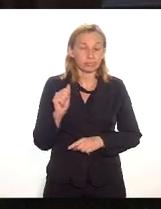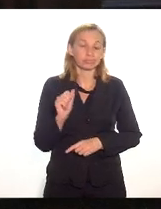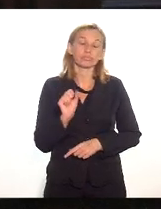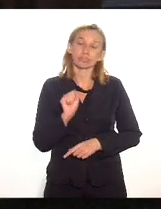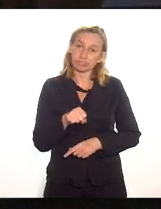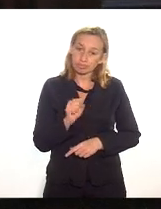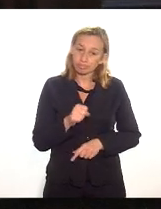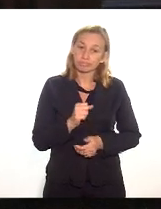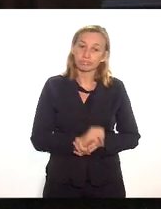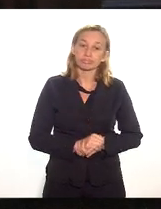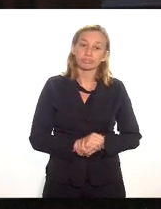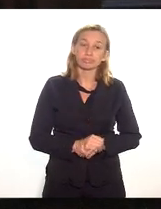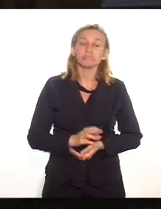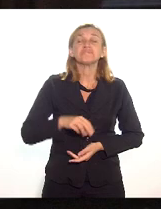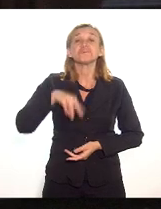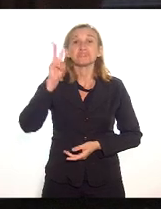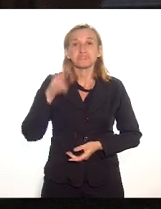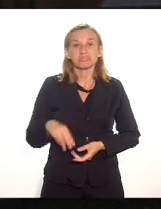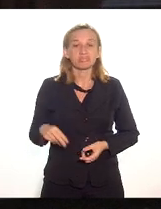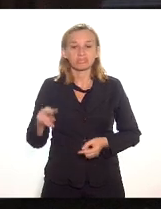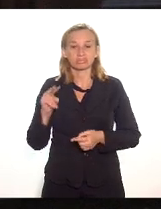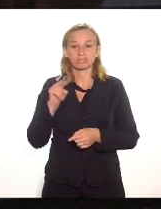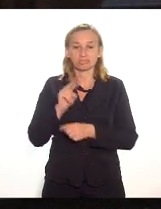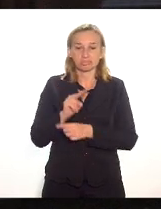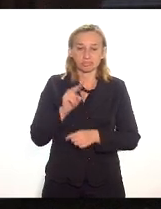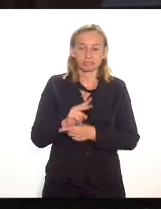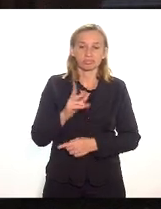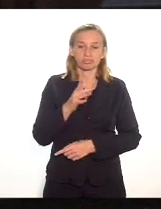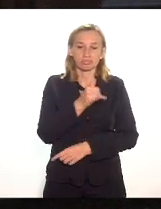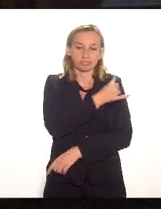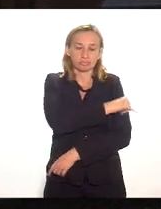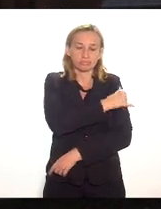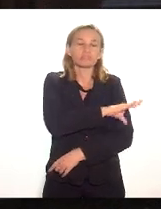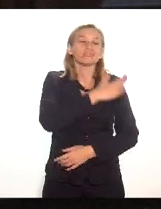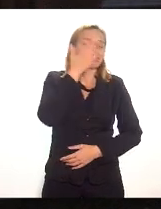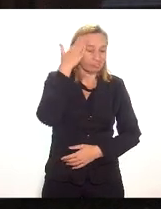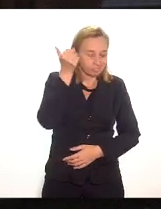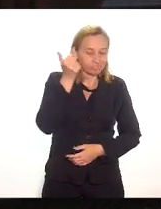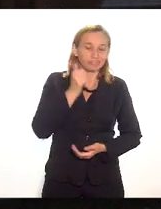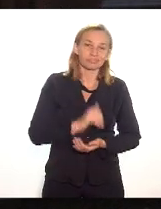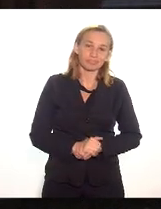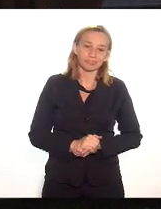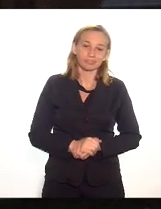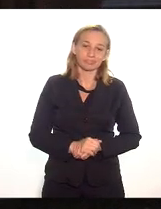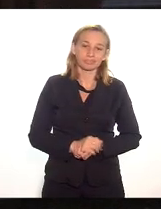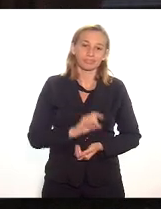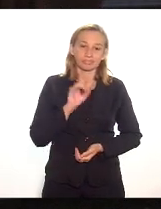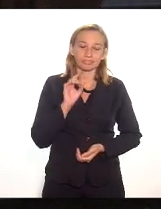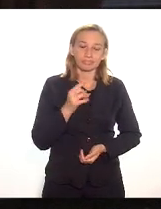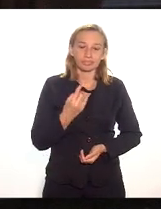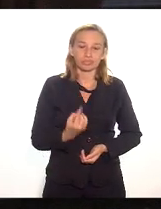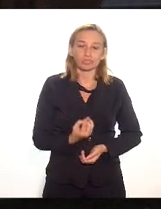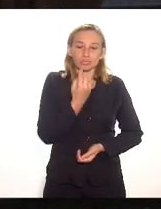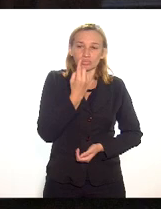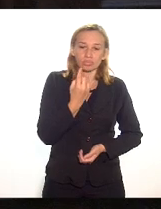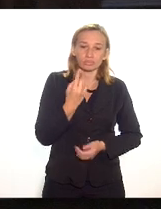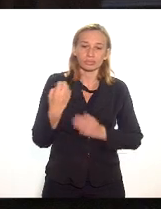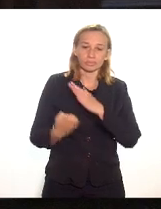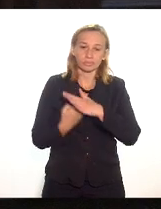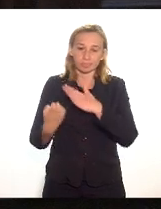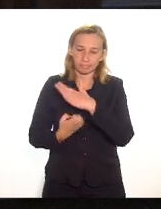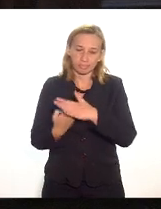vitória que, para quem defende o Rio de Janeiro, sabe que a única empresa que o Rio de Janeiro